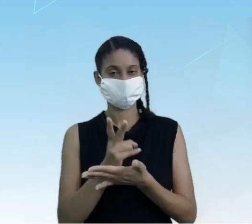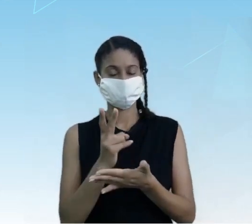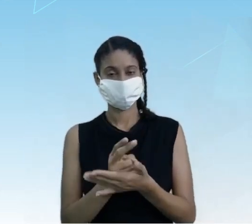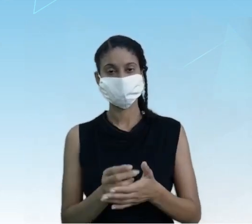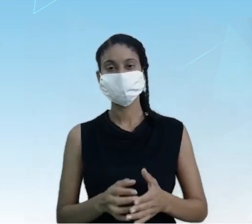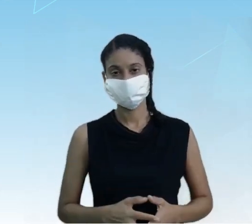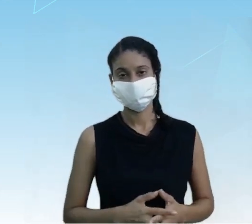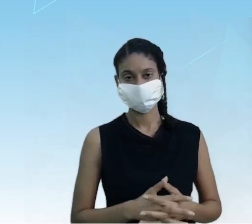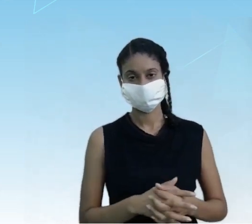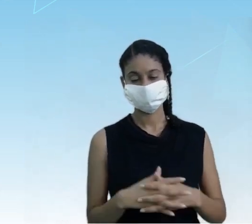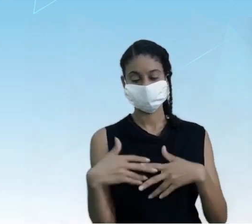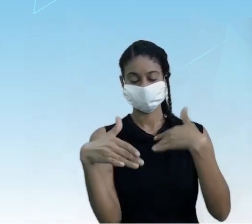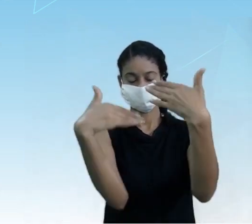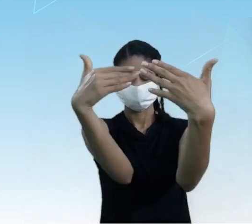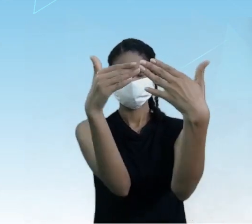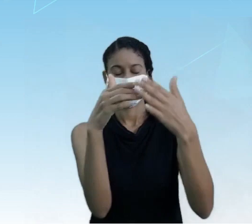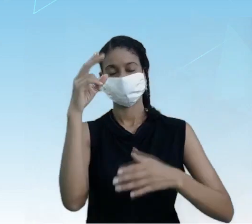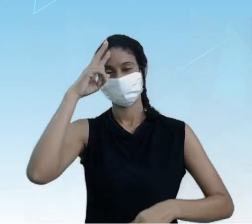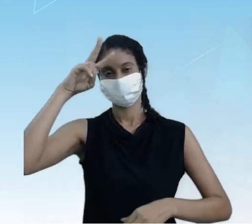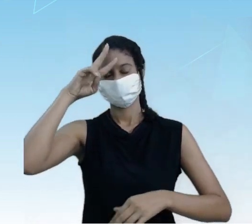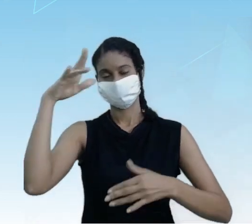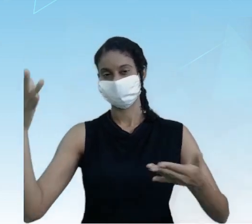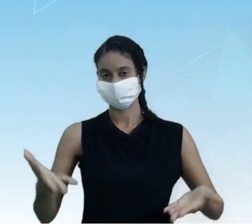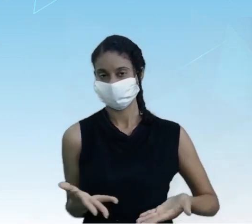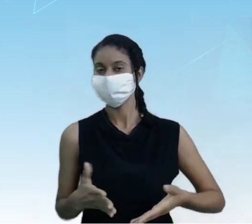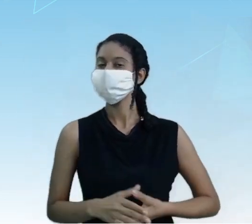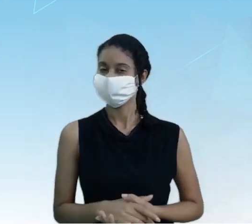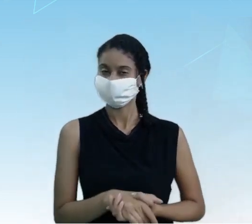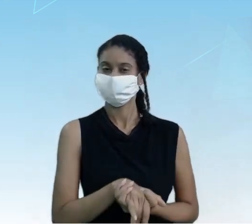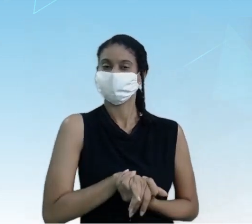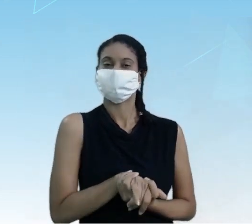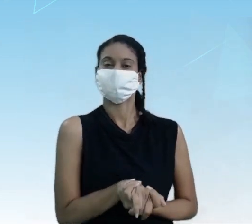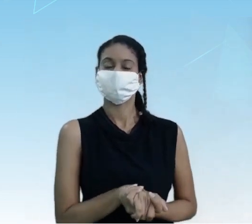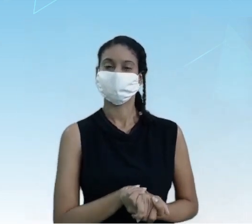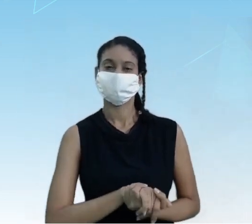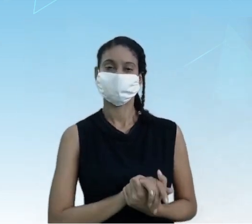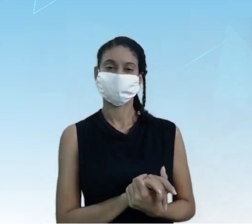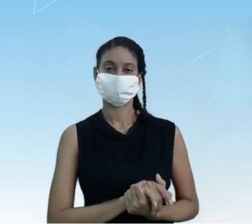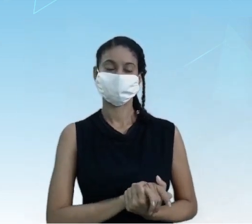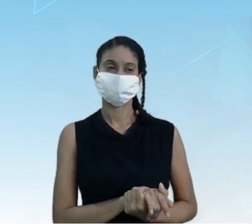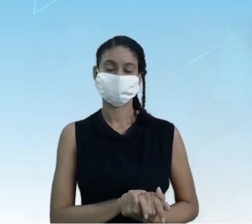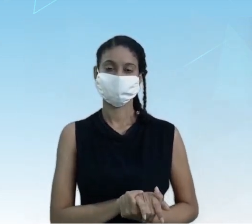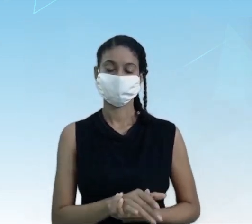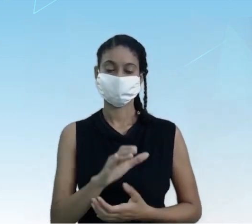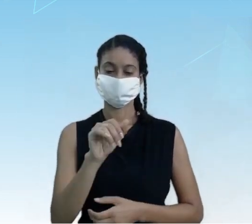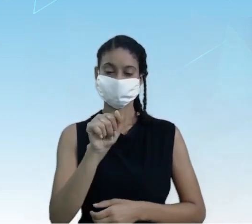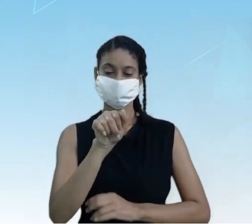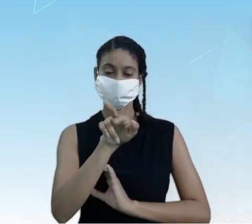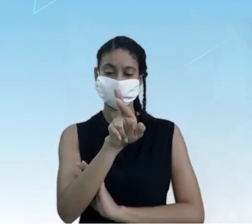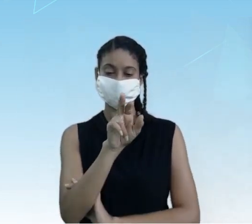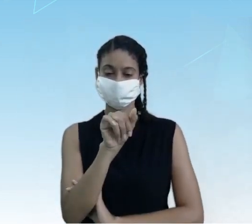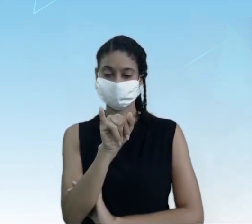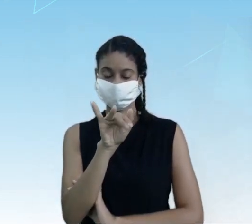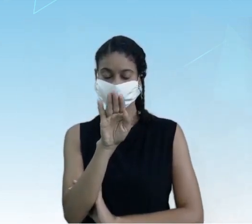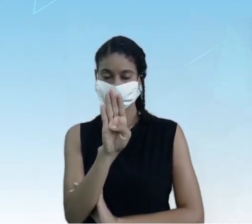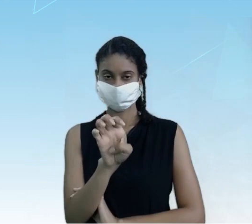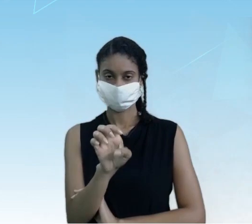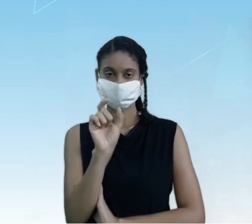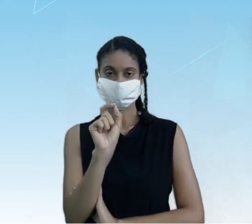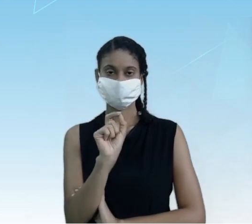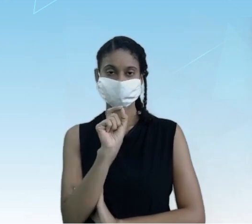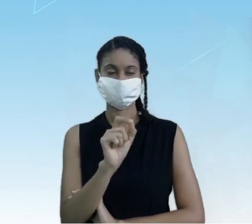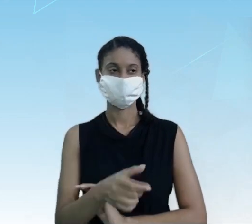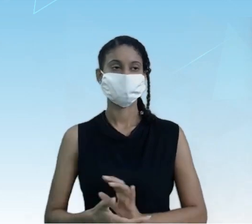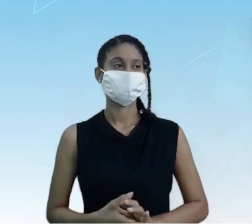seguindo nesse processo histórico aí, né? No Caribe, lá em cima eu destaquei, tem full